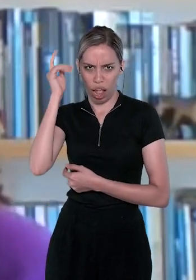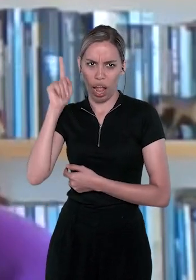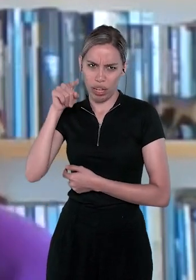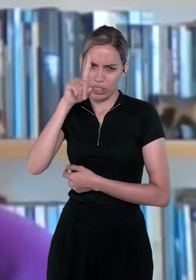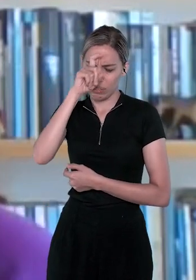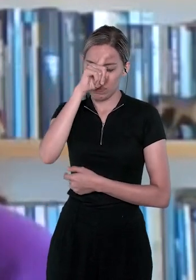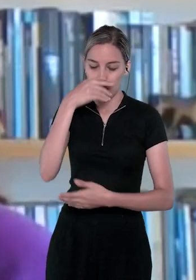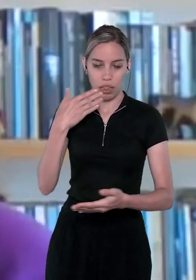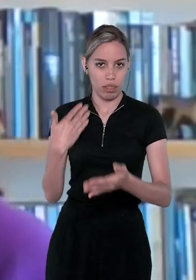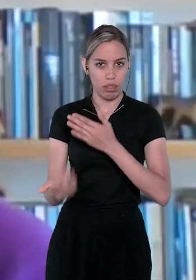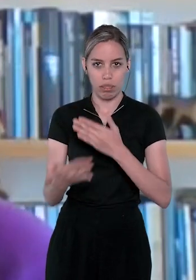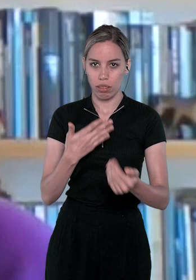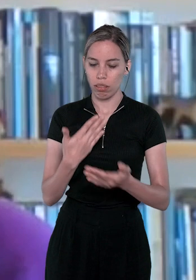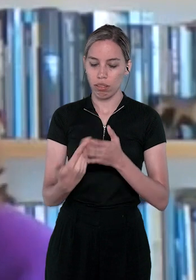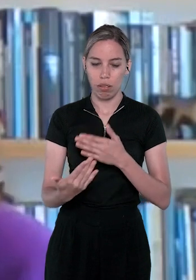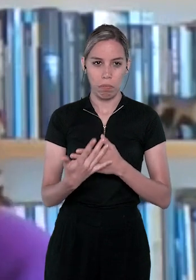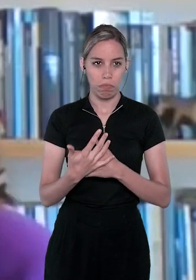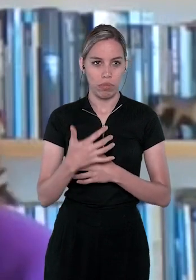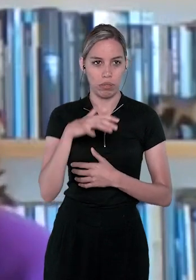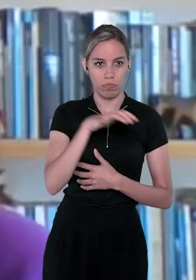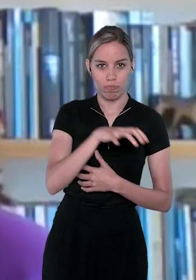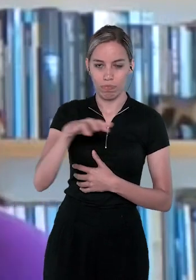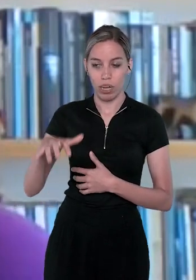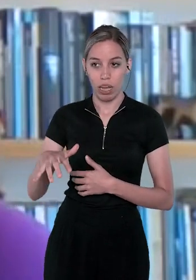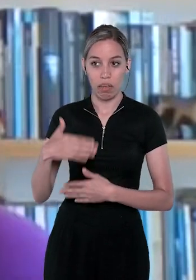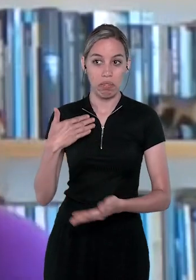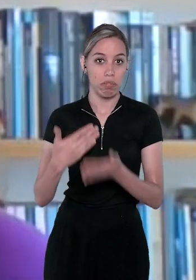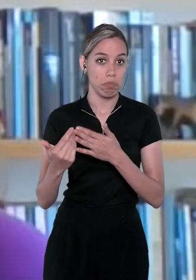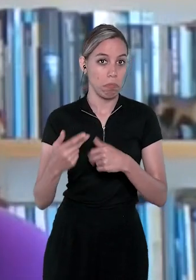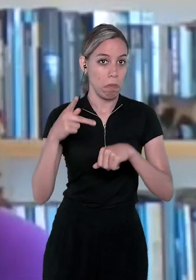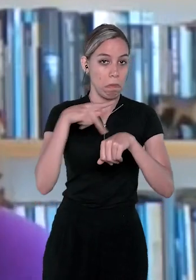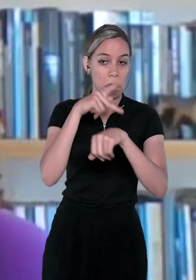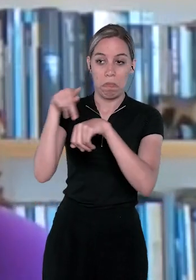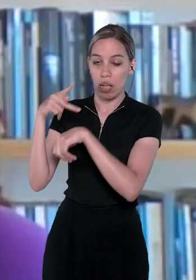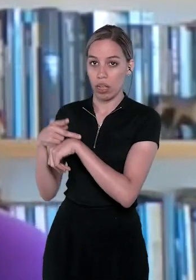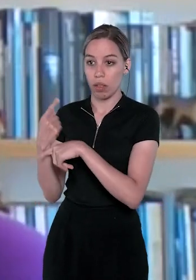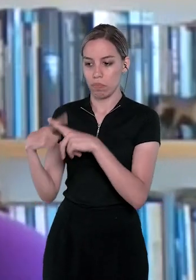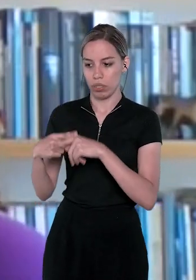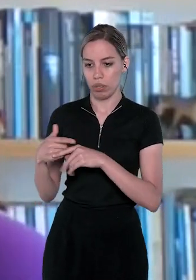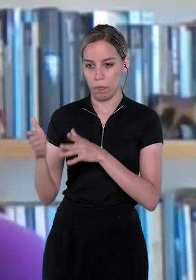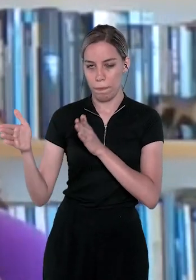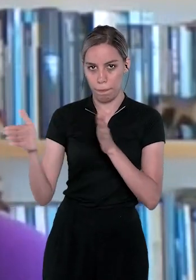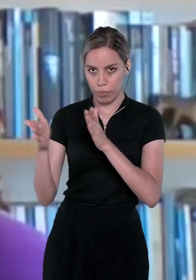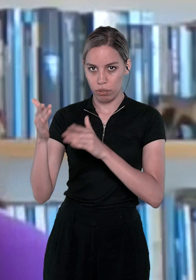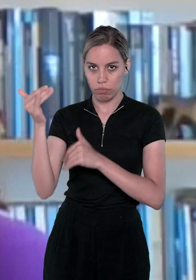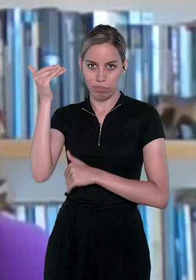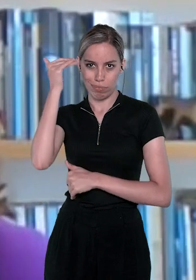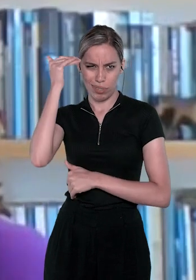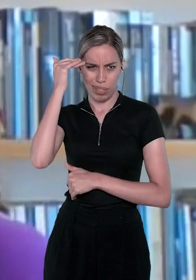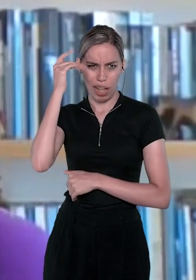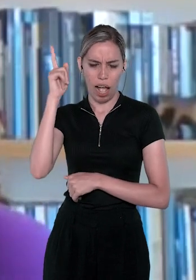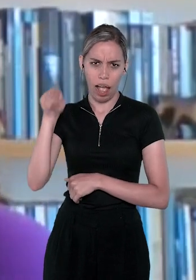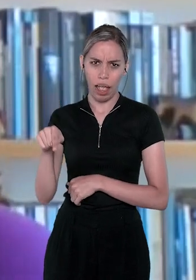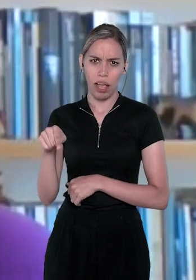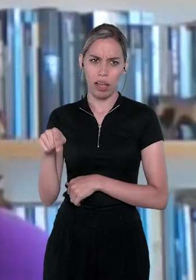classe social, em qualquer país. O período da adolescência é um período que vem